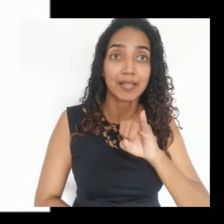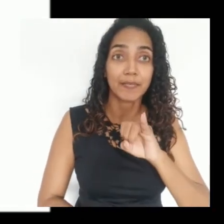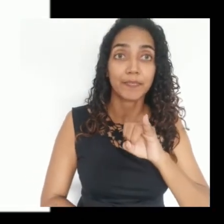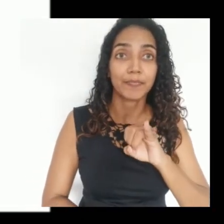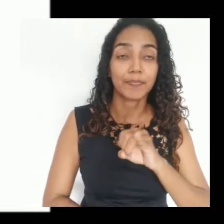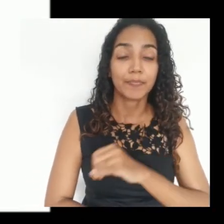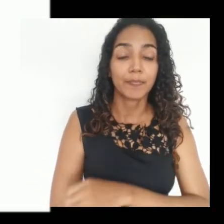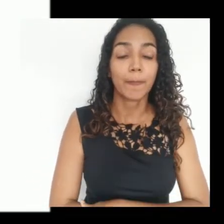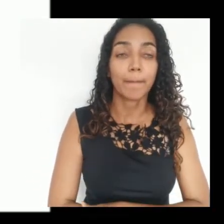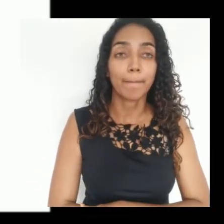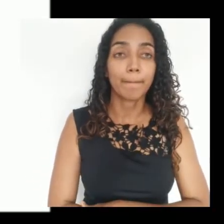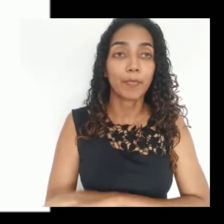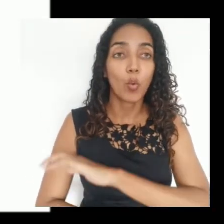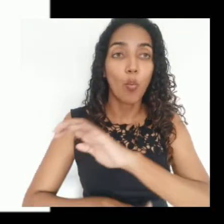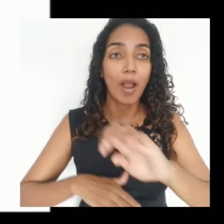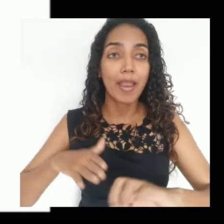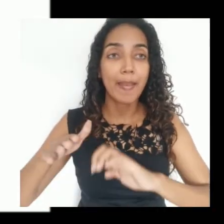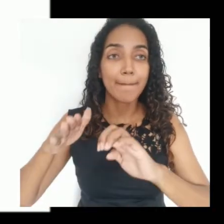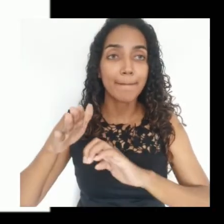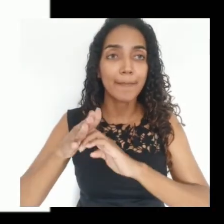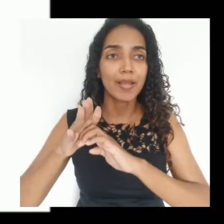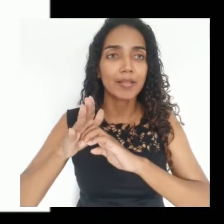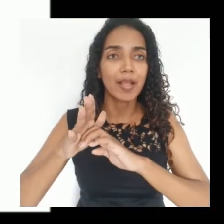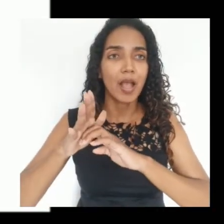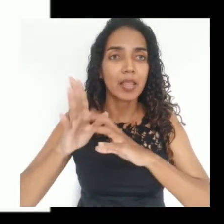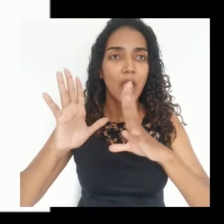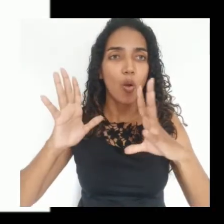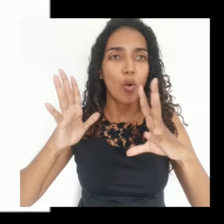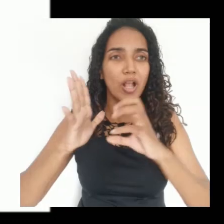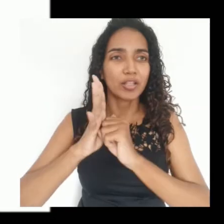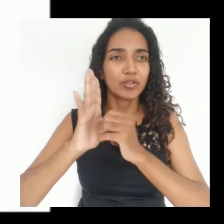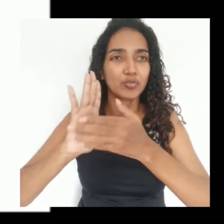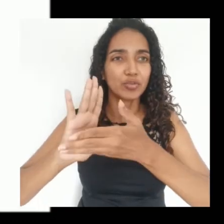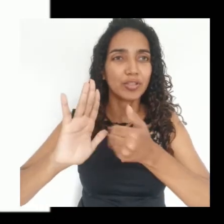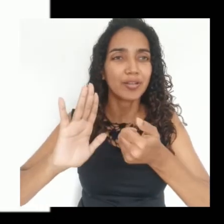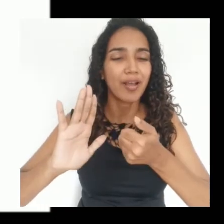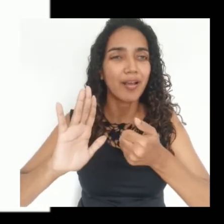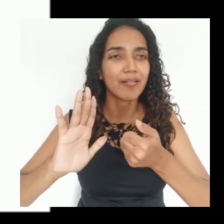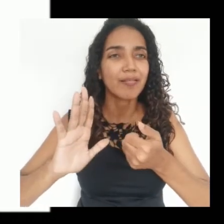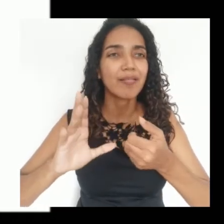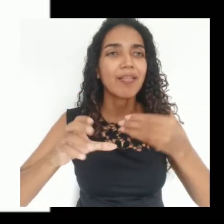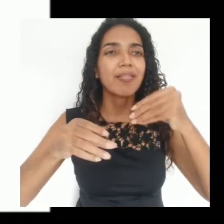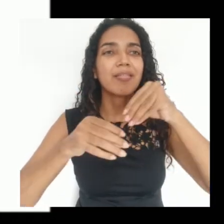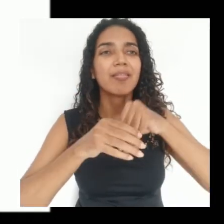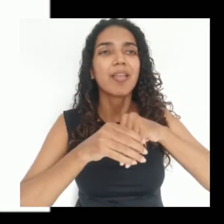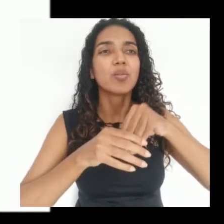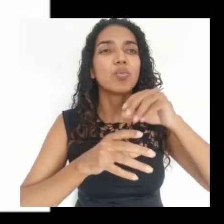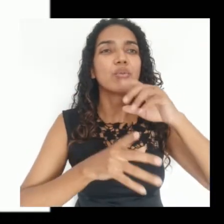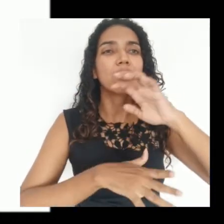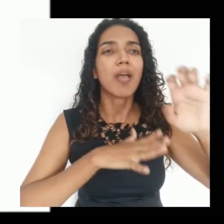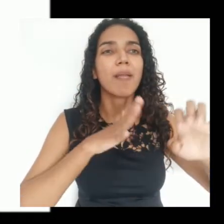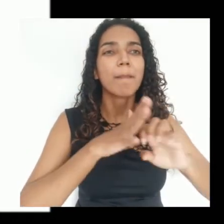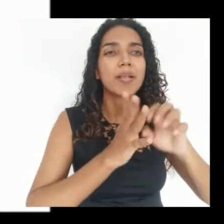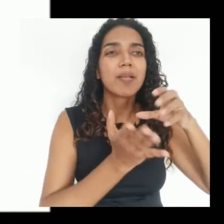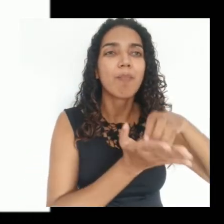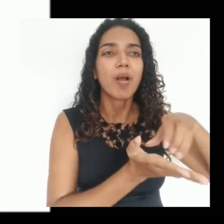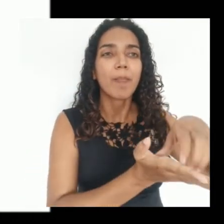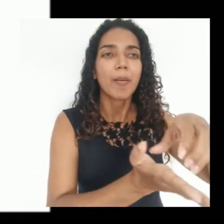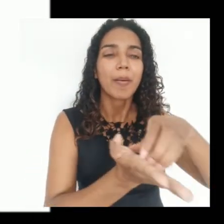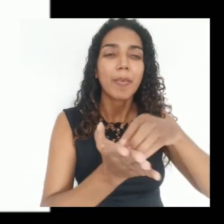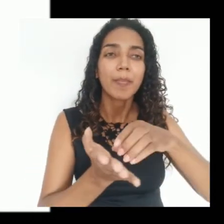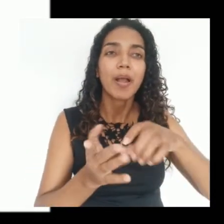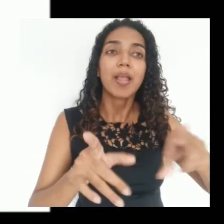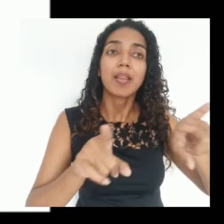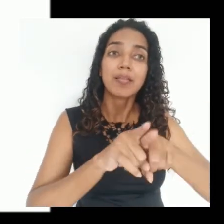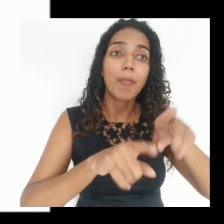meu cadastro, os departamentos daquela empresa, que compõem aquela empresa, também serão removidos. Um outro